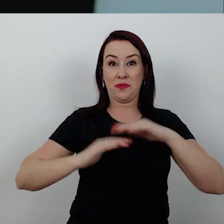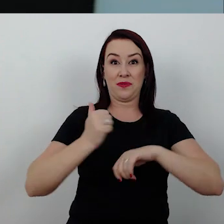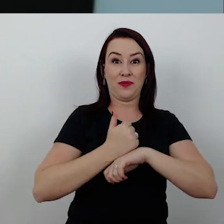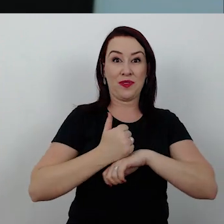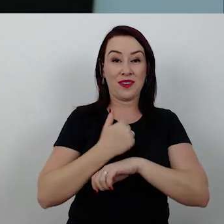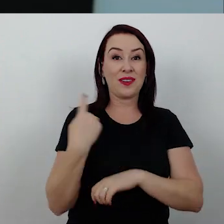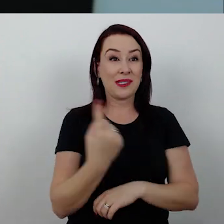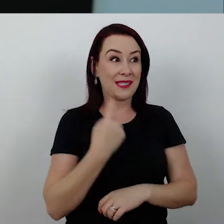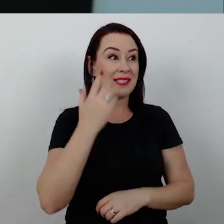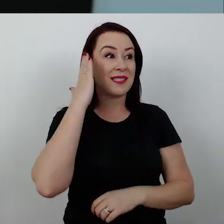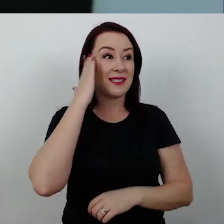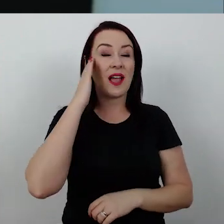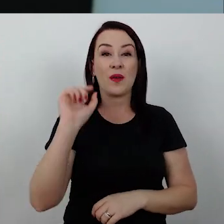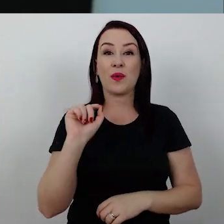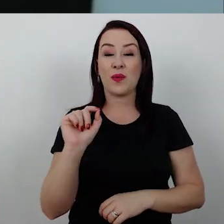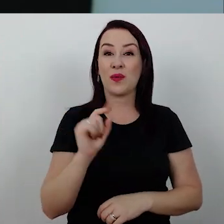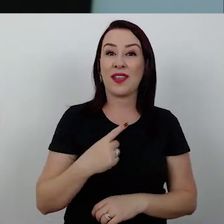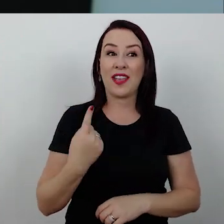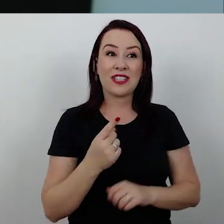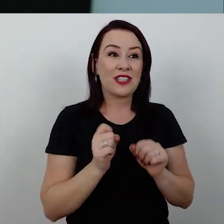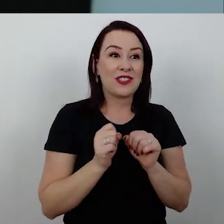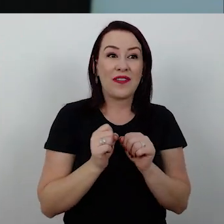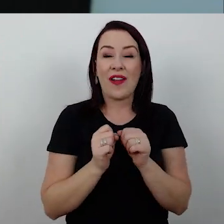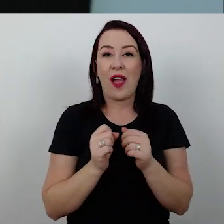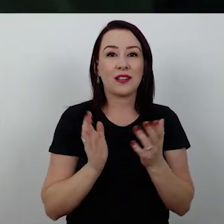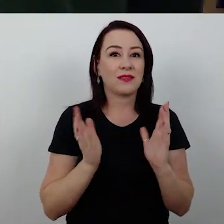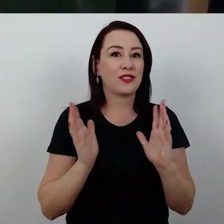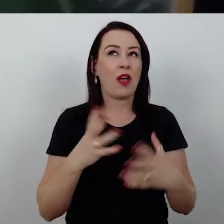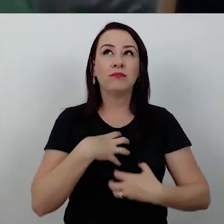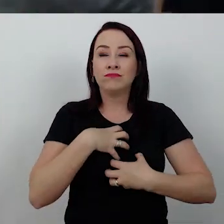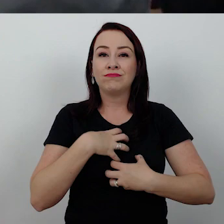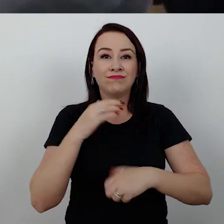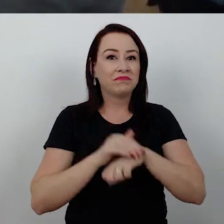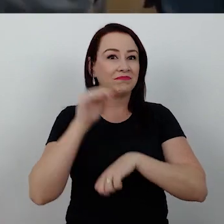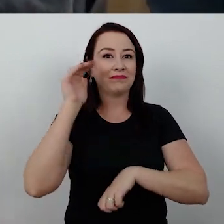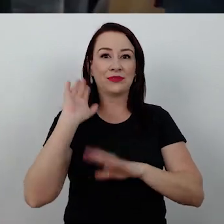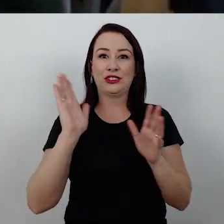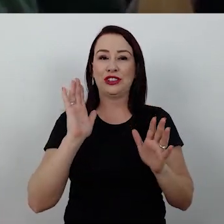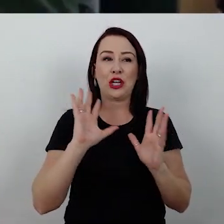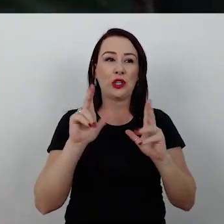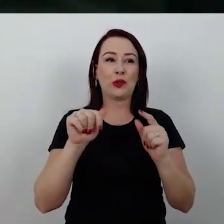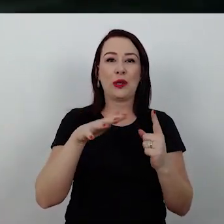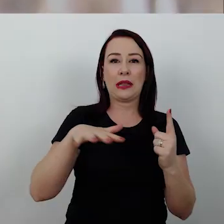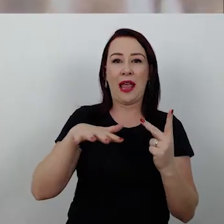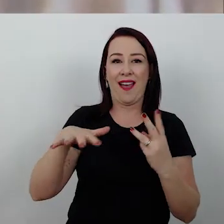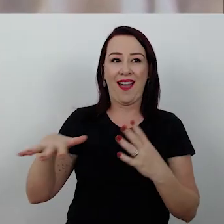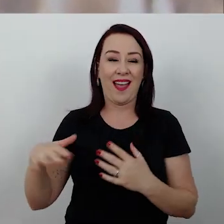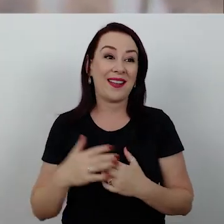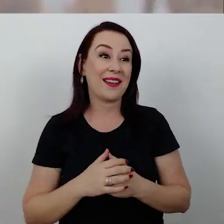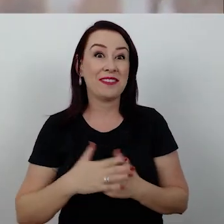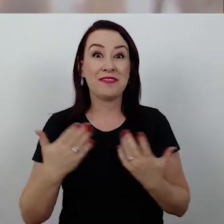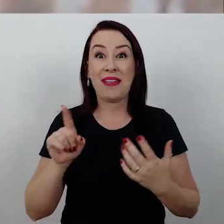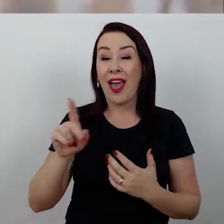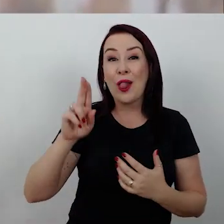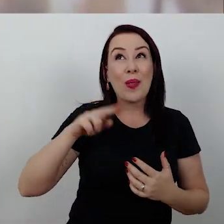o que está fazendo, e um pouquinho de tempo que a gente passa com essas pessoas, a gente já aprende bastante em todas as áreas. Jamais